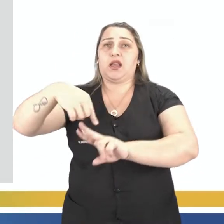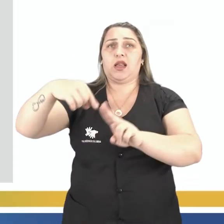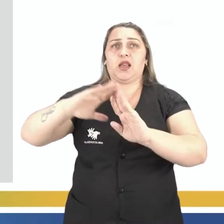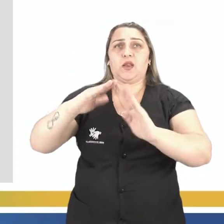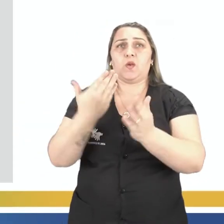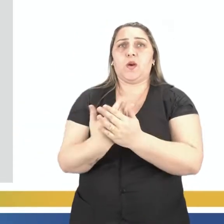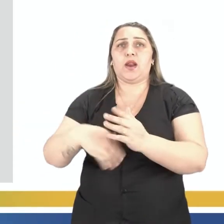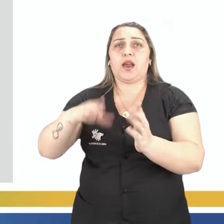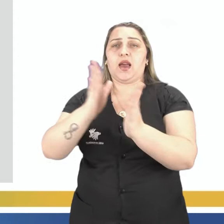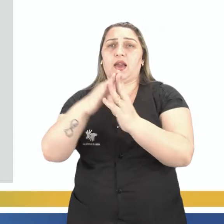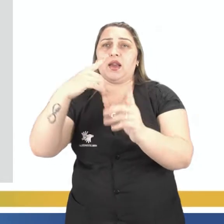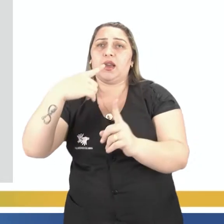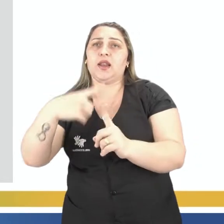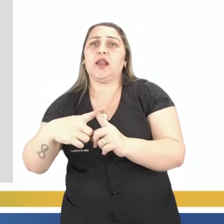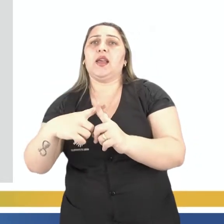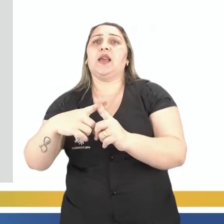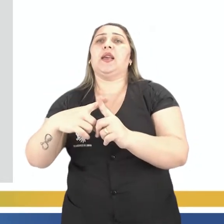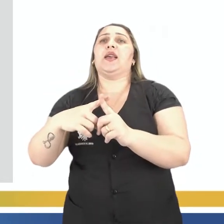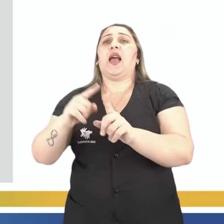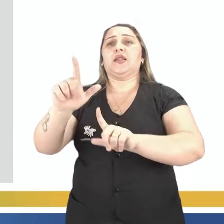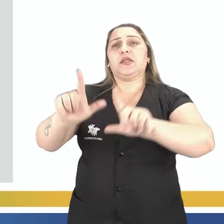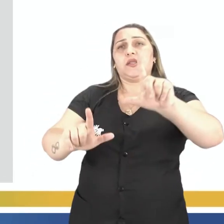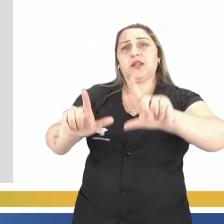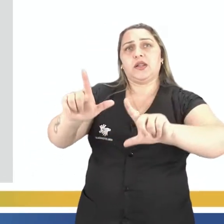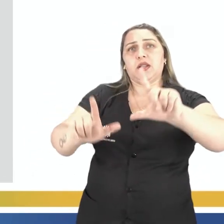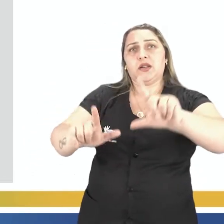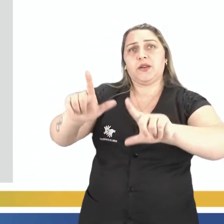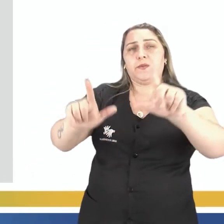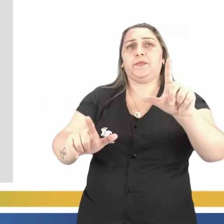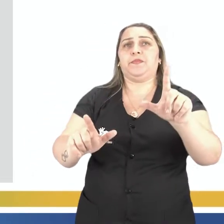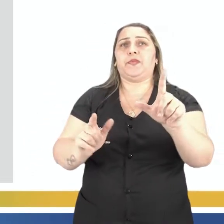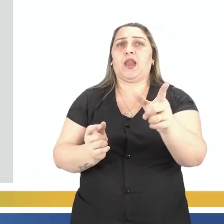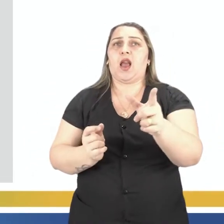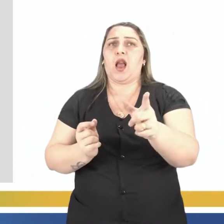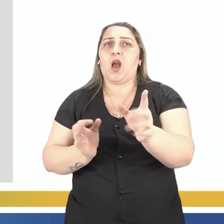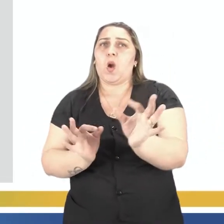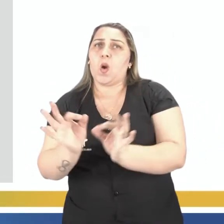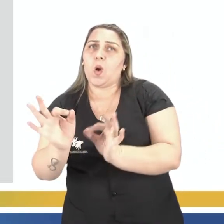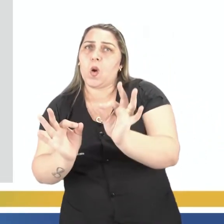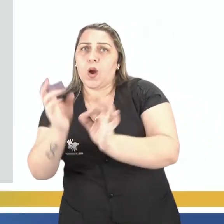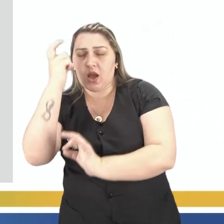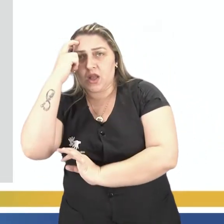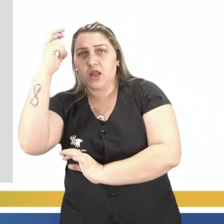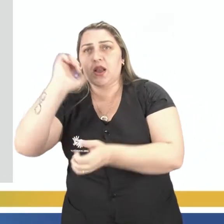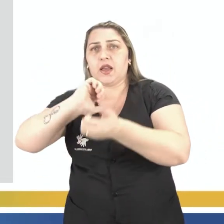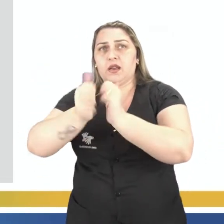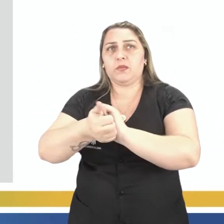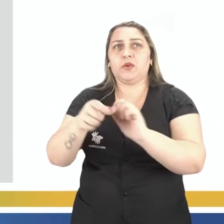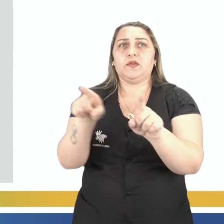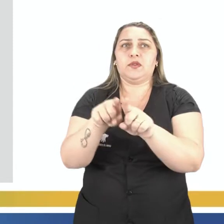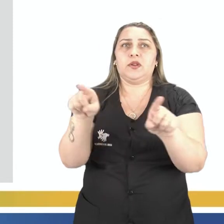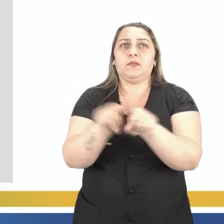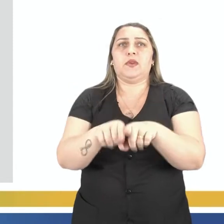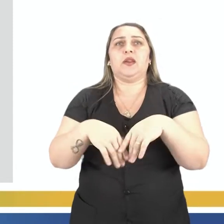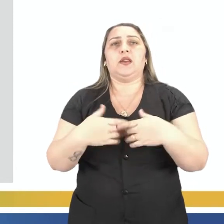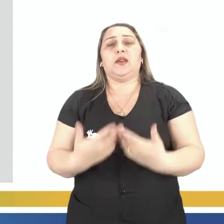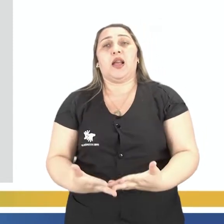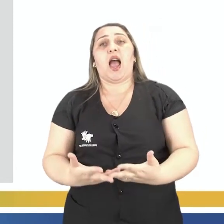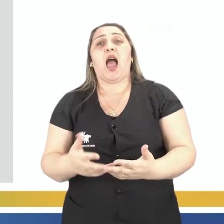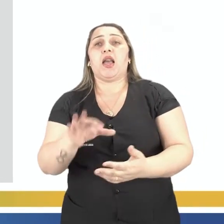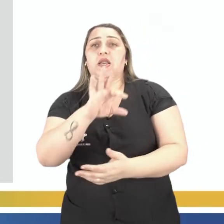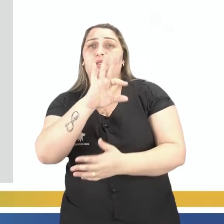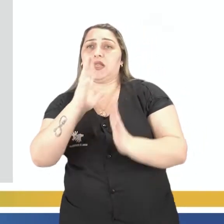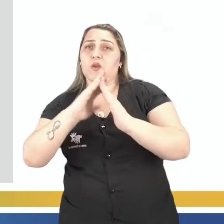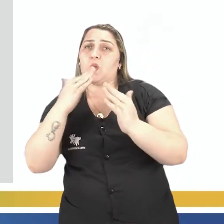escola, a igreja, as redes de televisão, organizações culturais e esportivas. Então, a